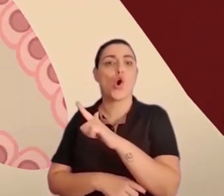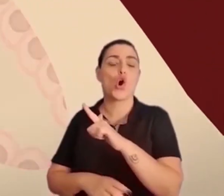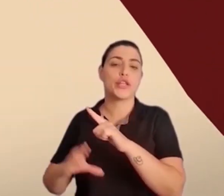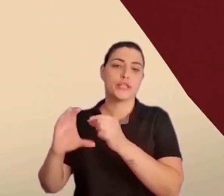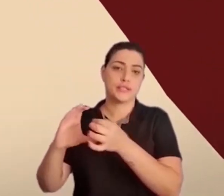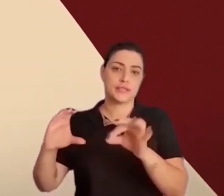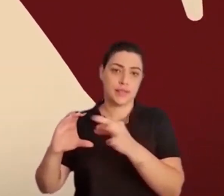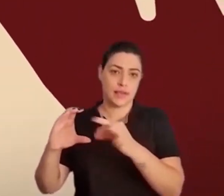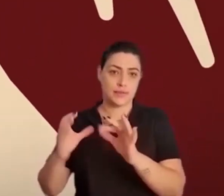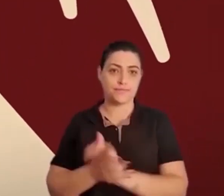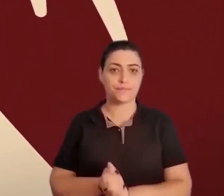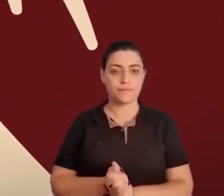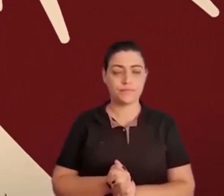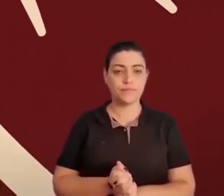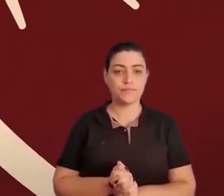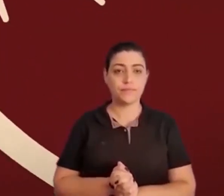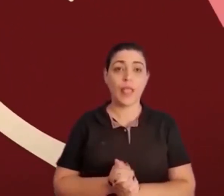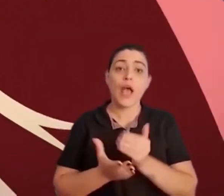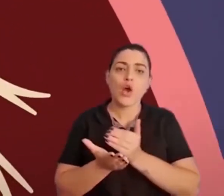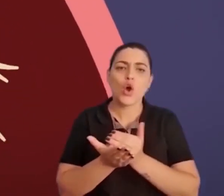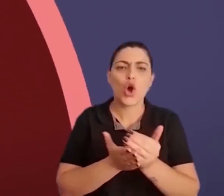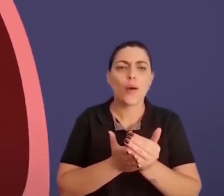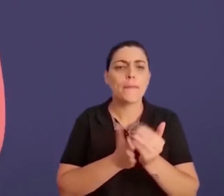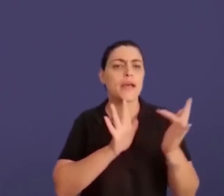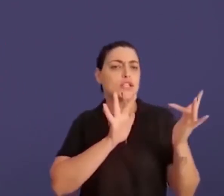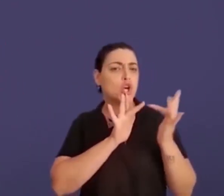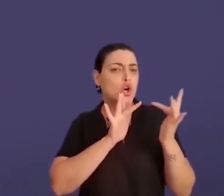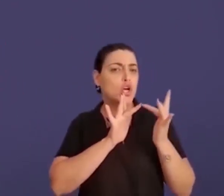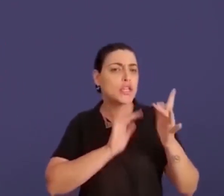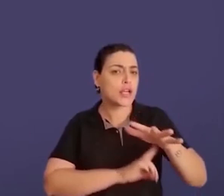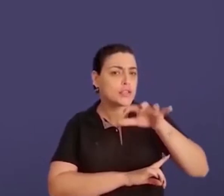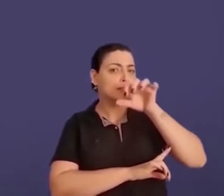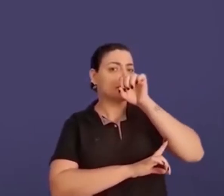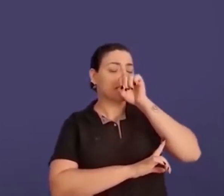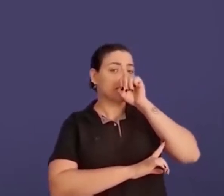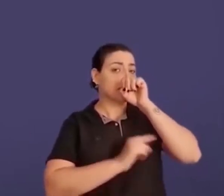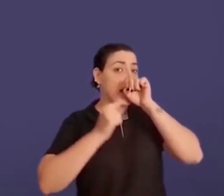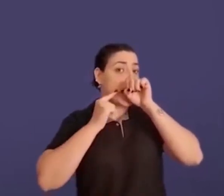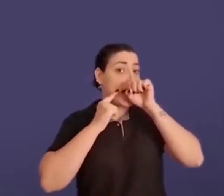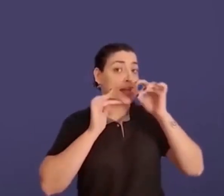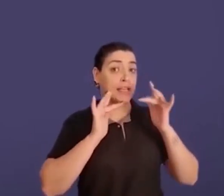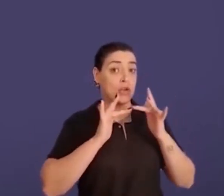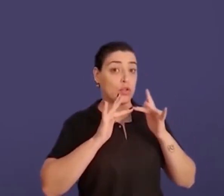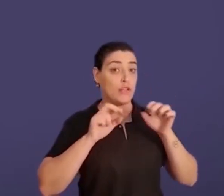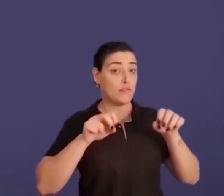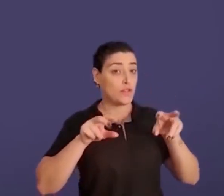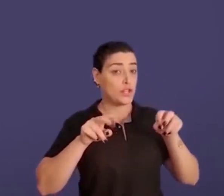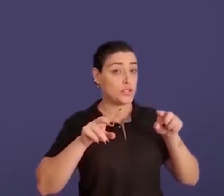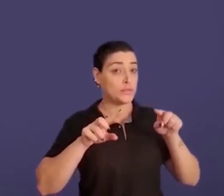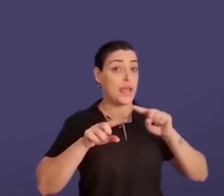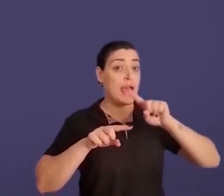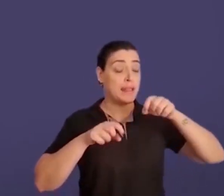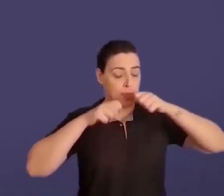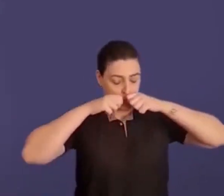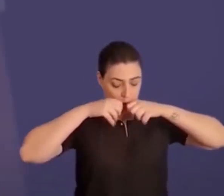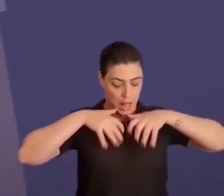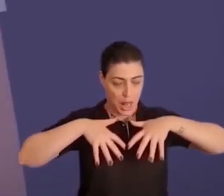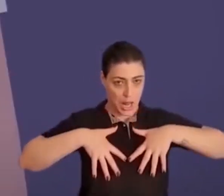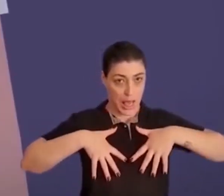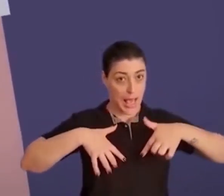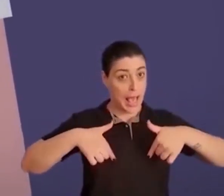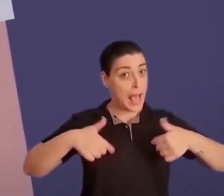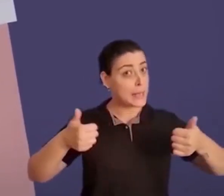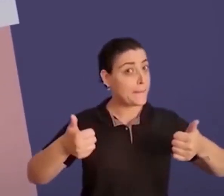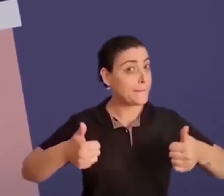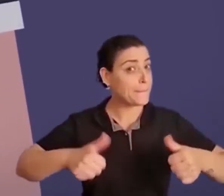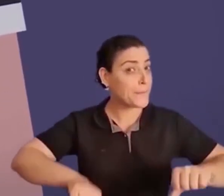Depois que consegue o contato com o trato respiratório superior, o novo coronavírus avança para o trato respiratório inferior, causando ainda